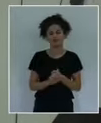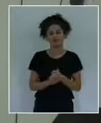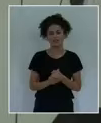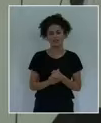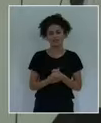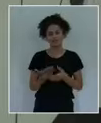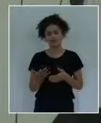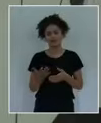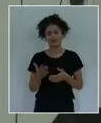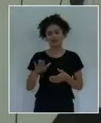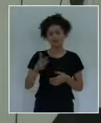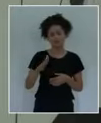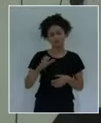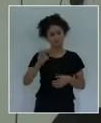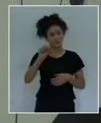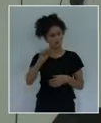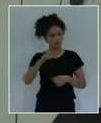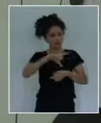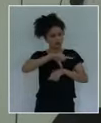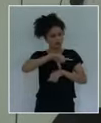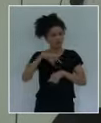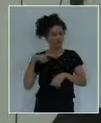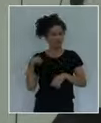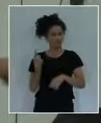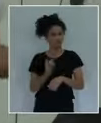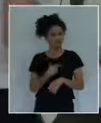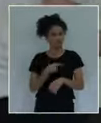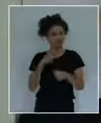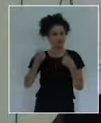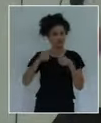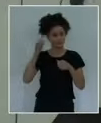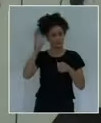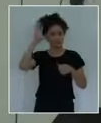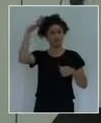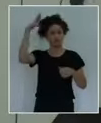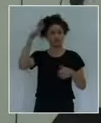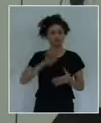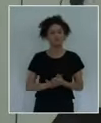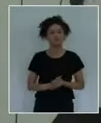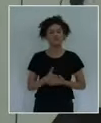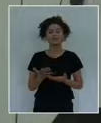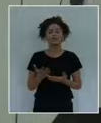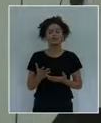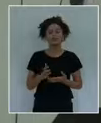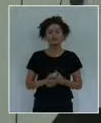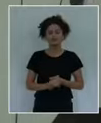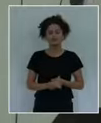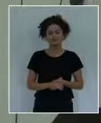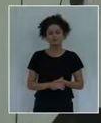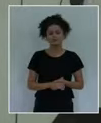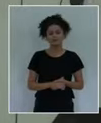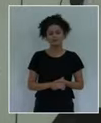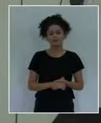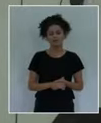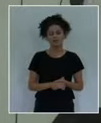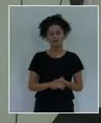Mas, pelo menos 8 horas para tomar as providências a gente tem. Aí, quando chega